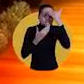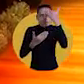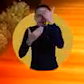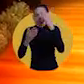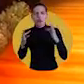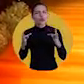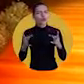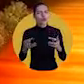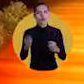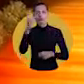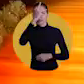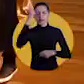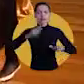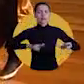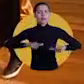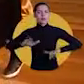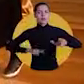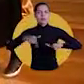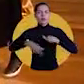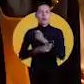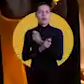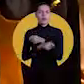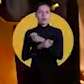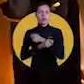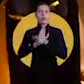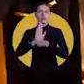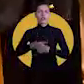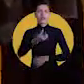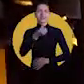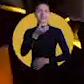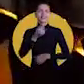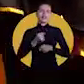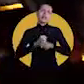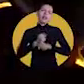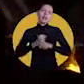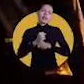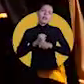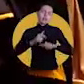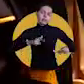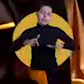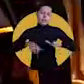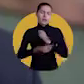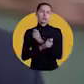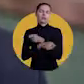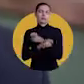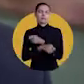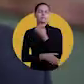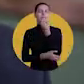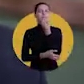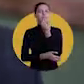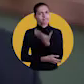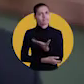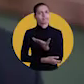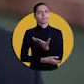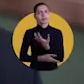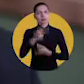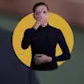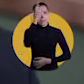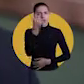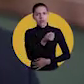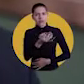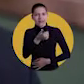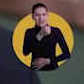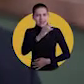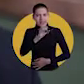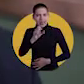trabalharam durante mais de 6 décadas na universidade. Formar 100 mil pessoas,